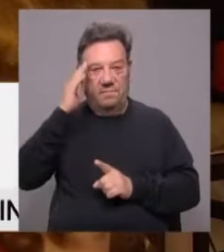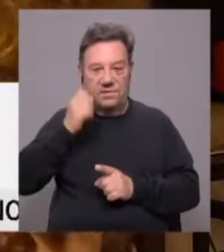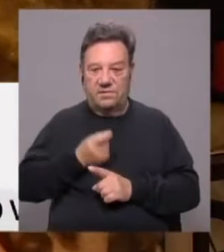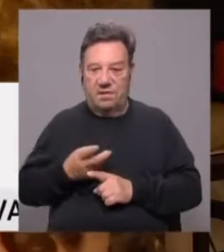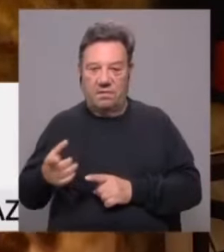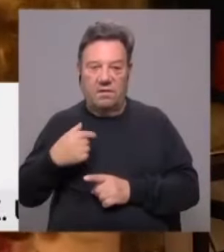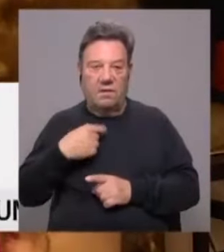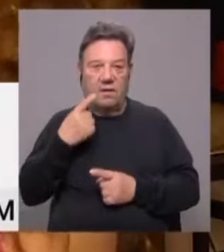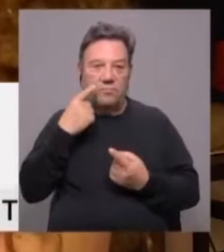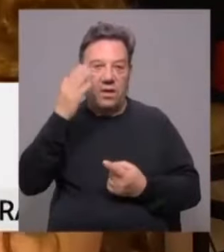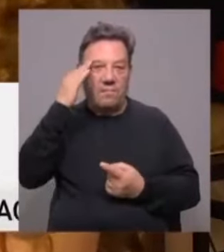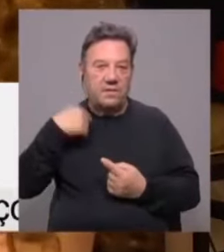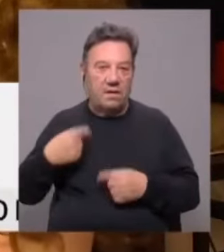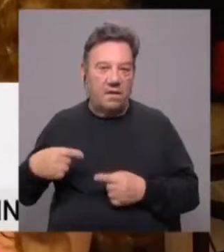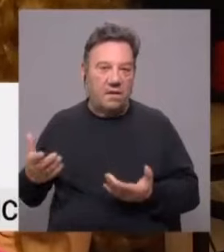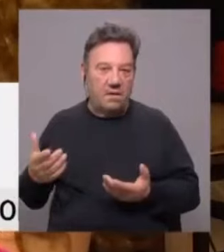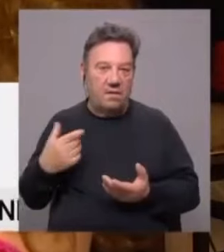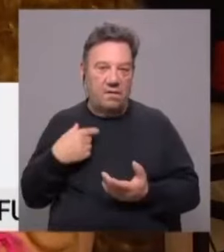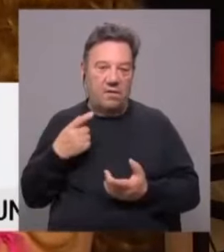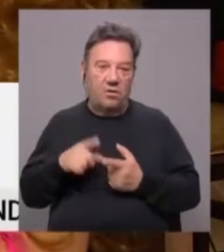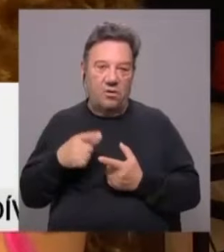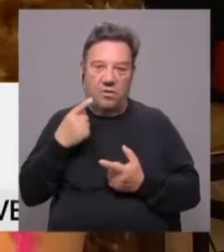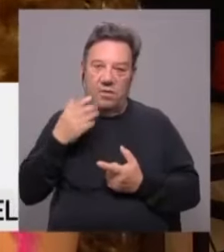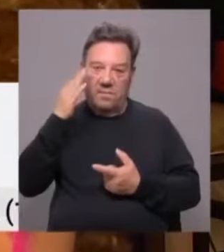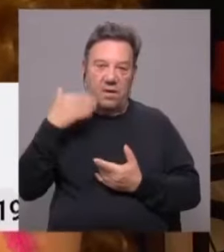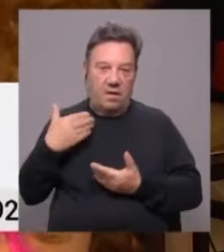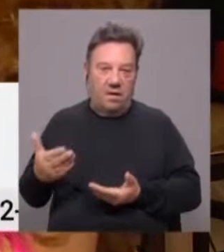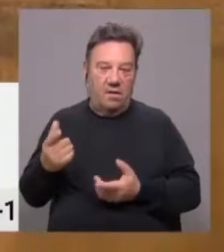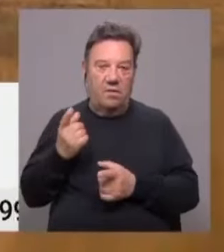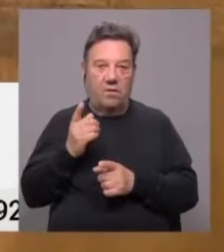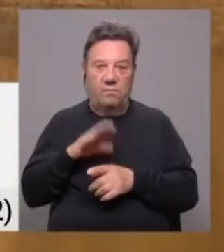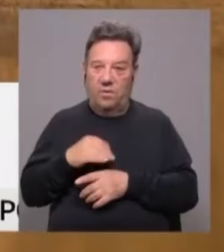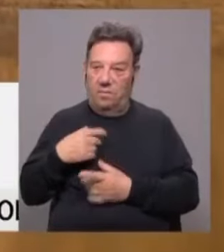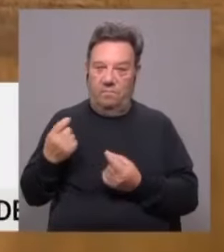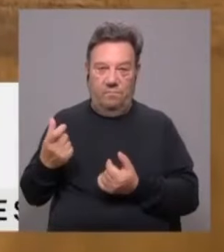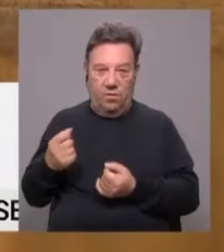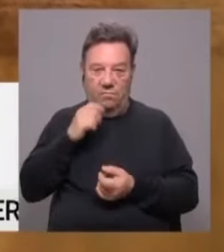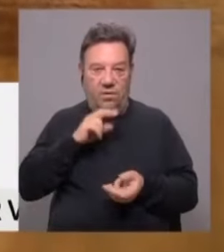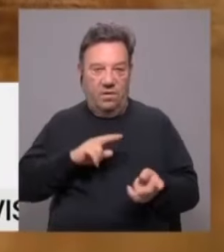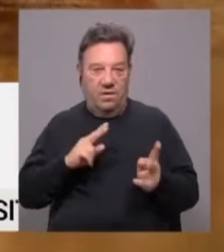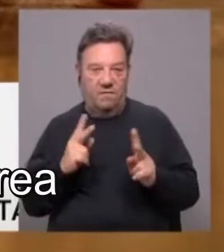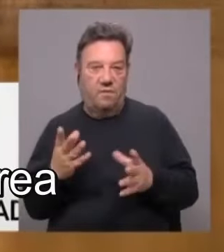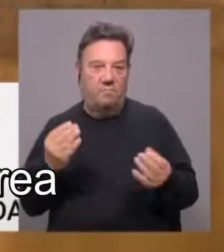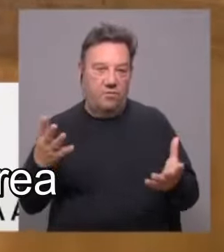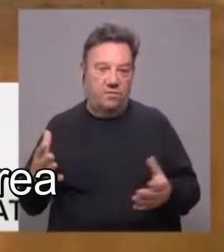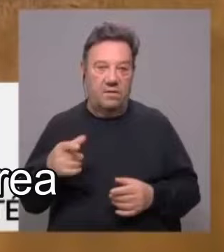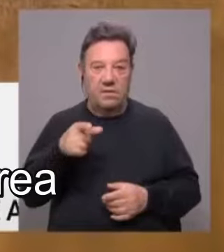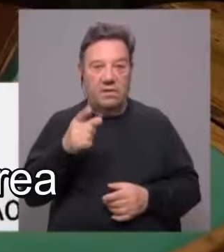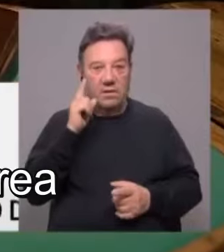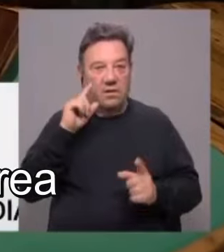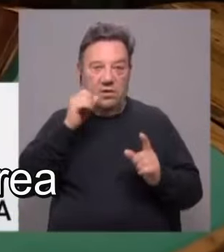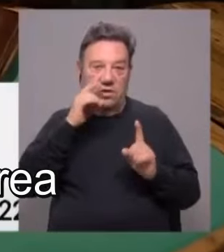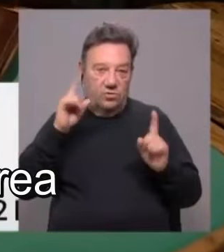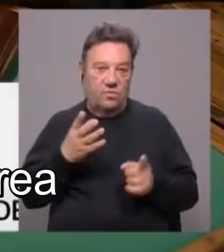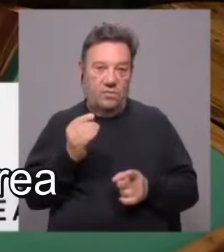as capacidades que temos, a capacidade que temos de, com pouco, transformar em muito. E eu acho que isso resume